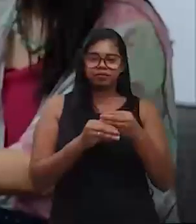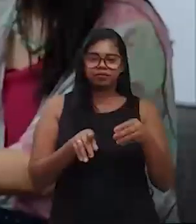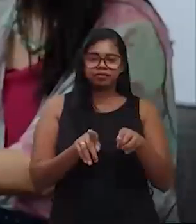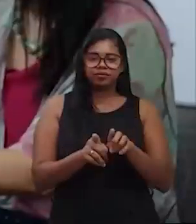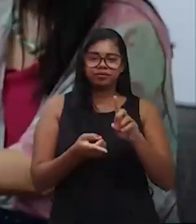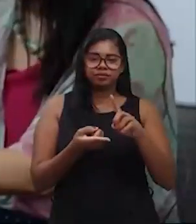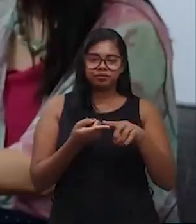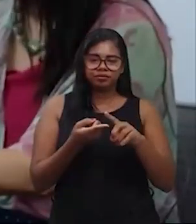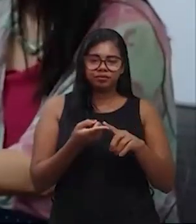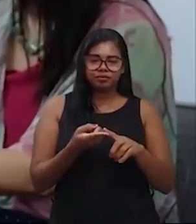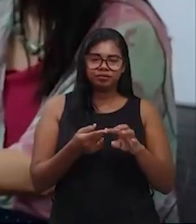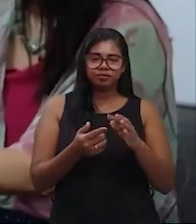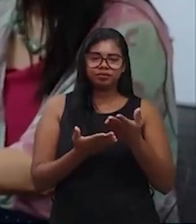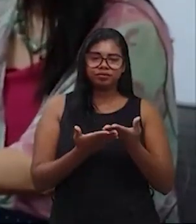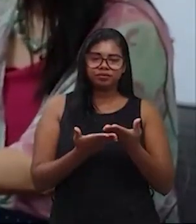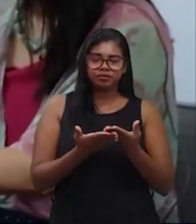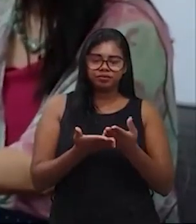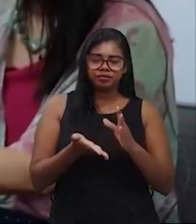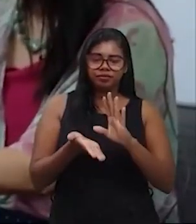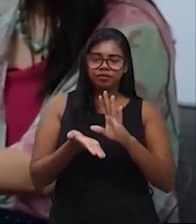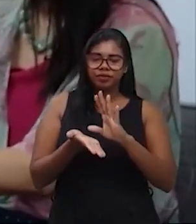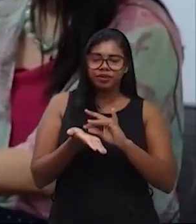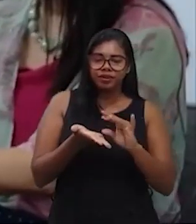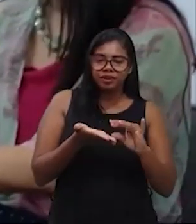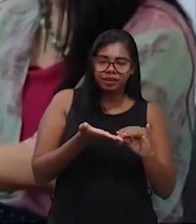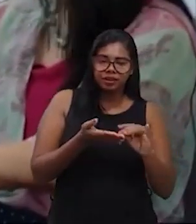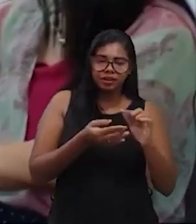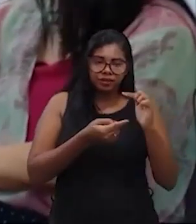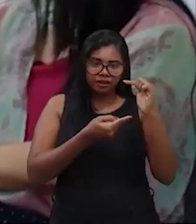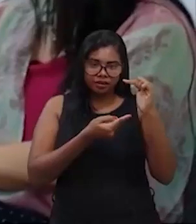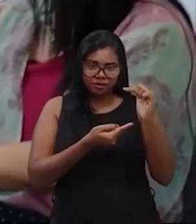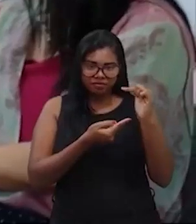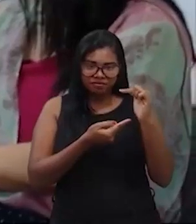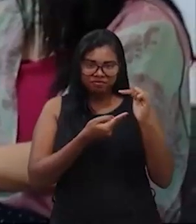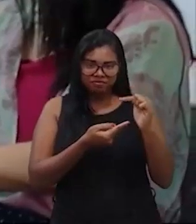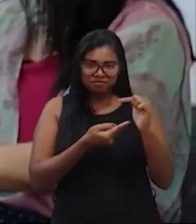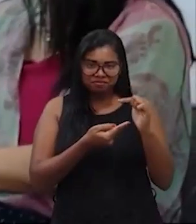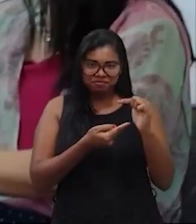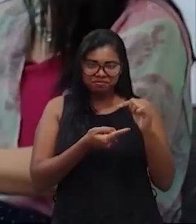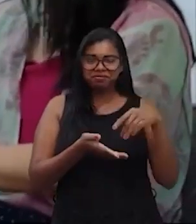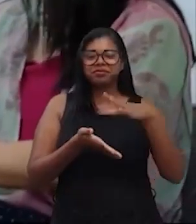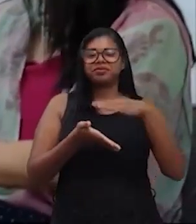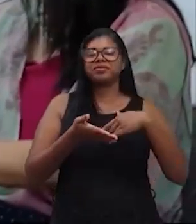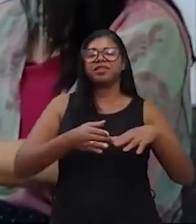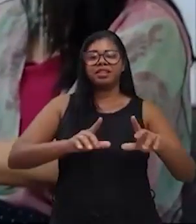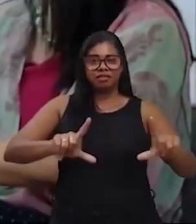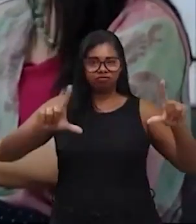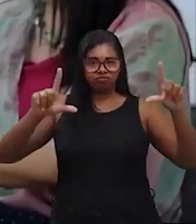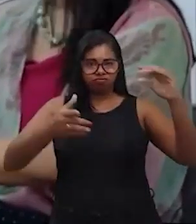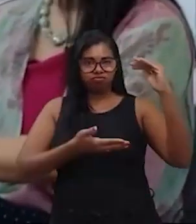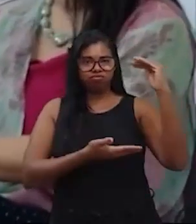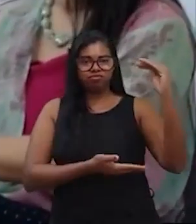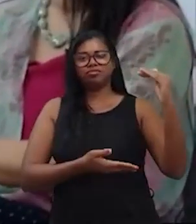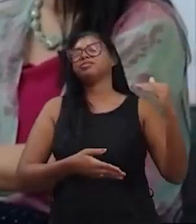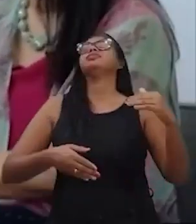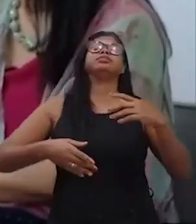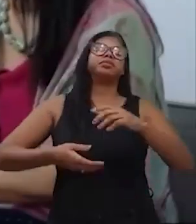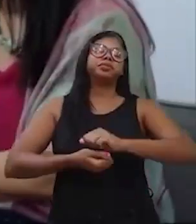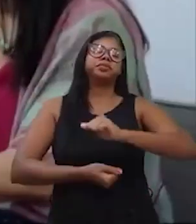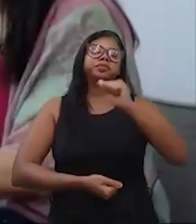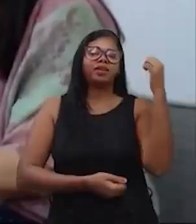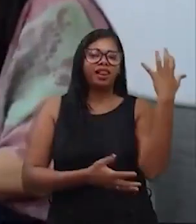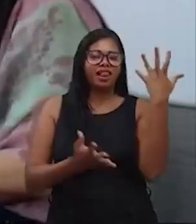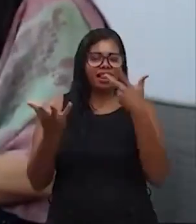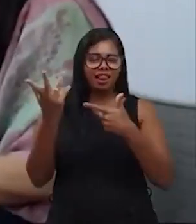era pequena, assim, na escola, né? Que era tinta guache, que vinha na bisnaga e você fazia vários cartazes.